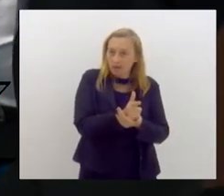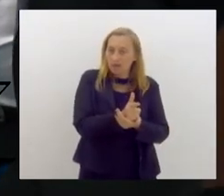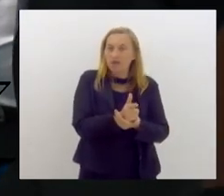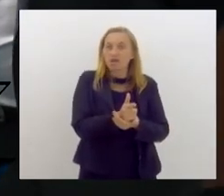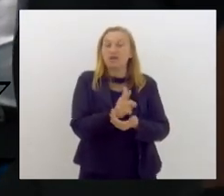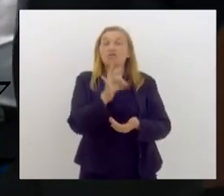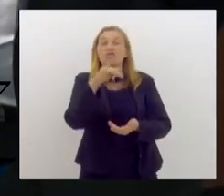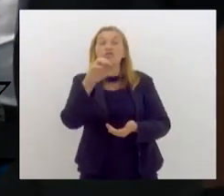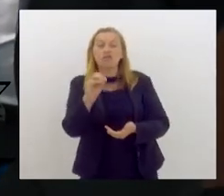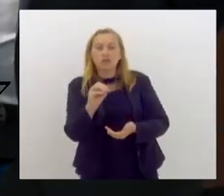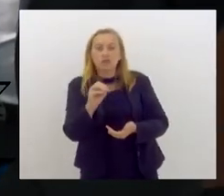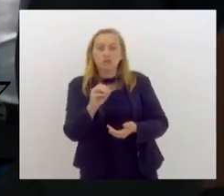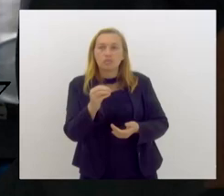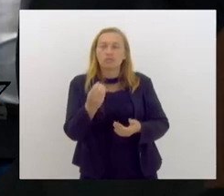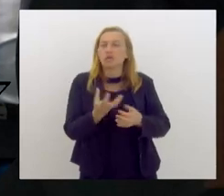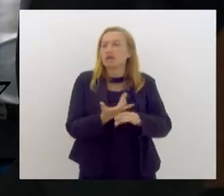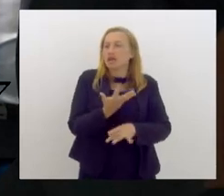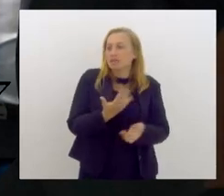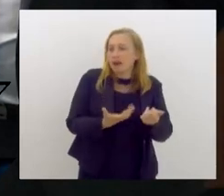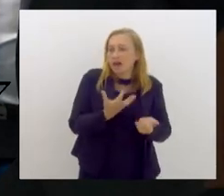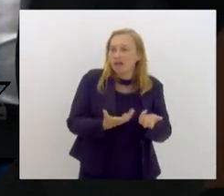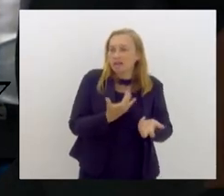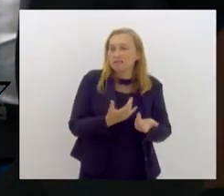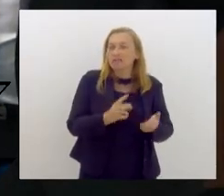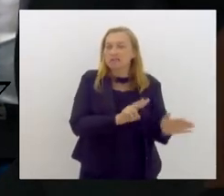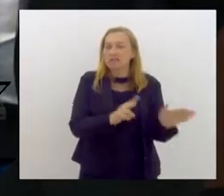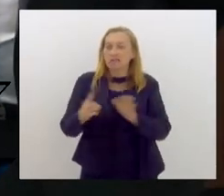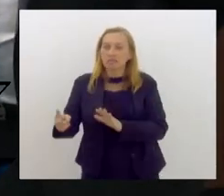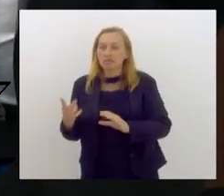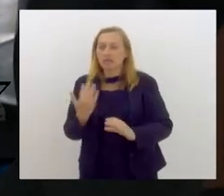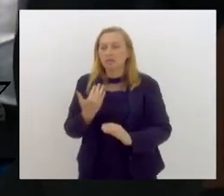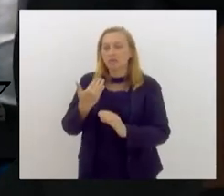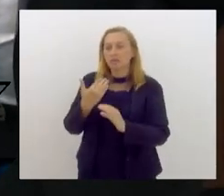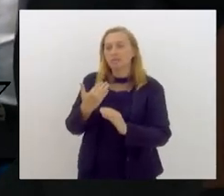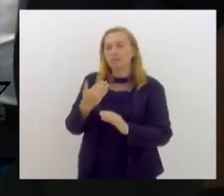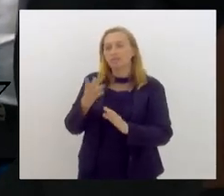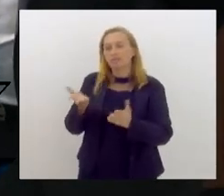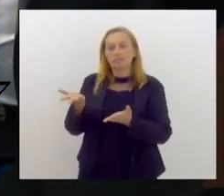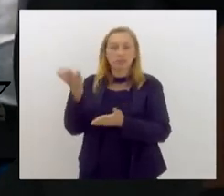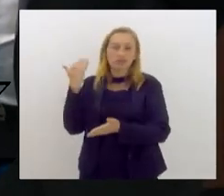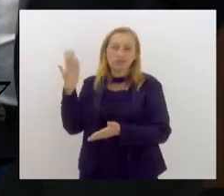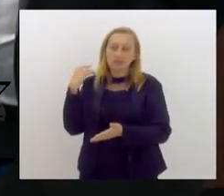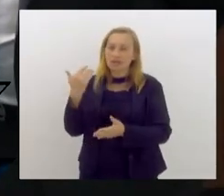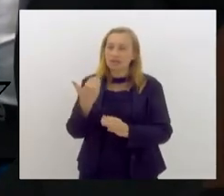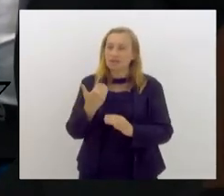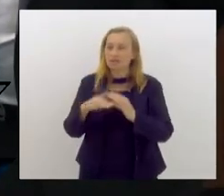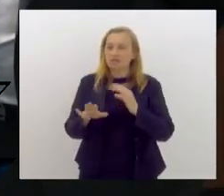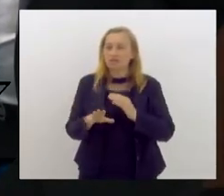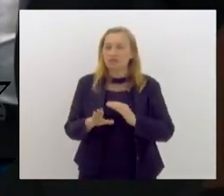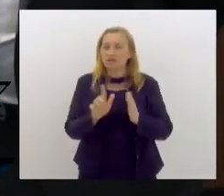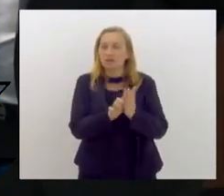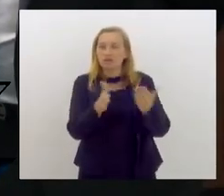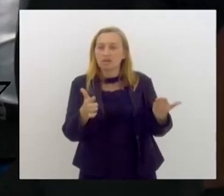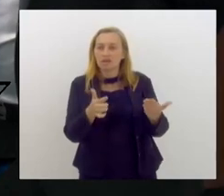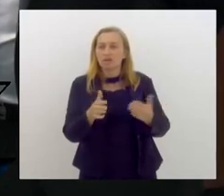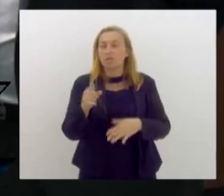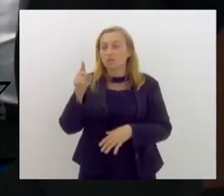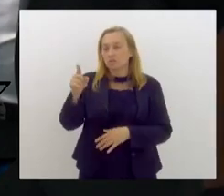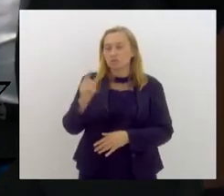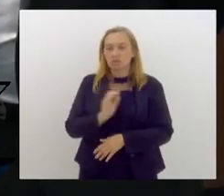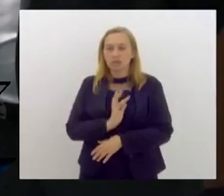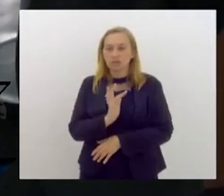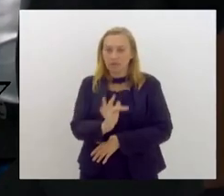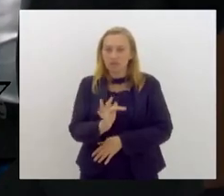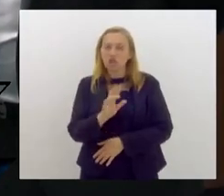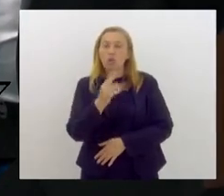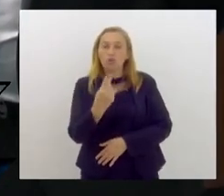queimado. Essa semana passada, mandei uma reportagem, espalhei para os deputados. Por onde o senhor roda na Baixada, ou